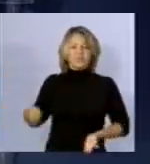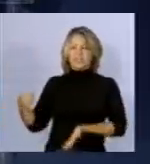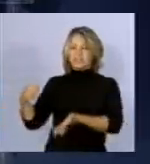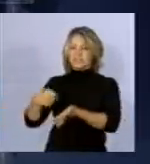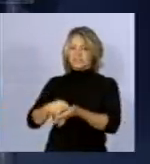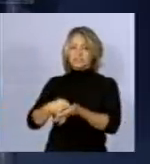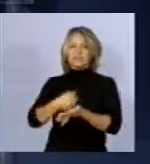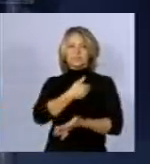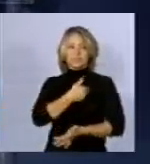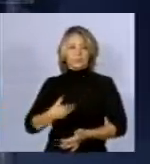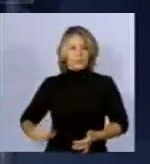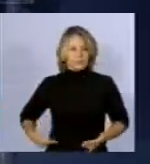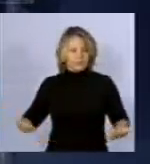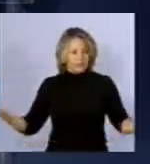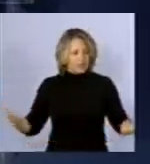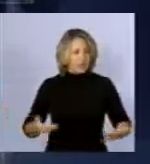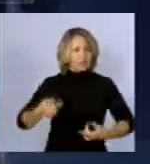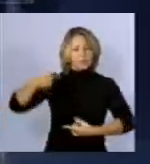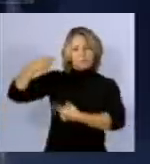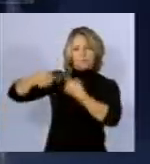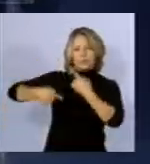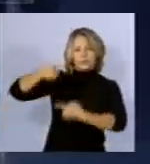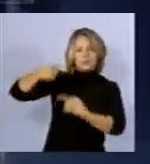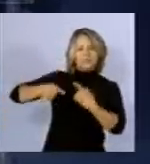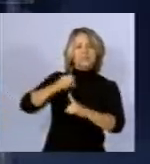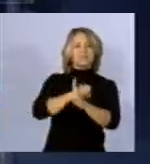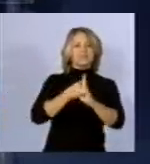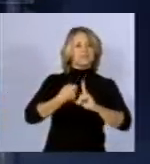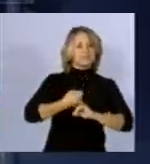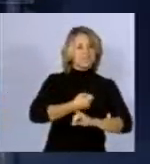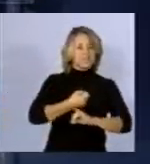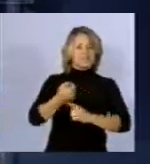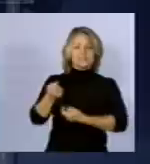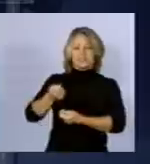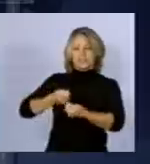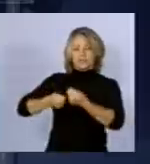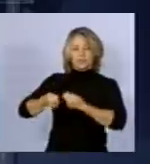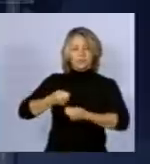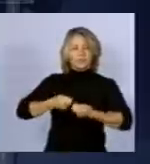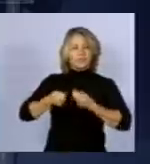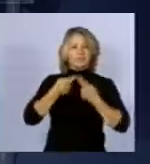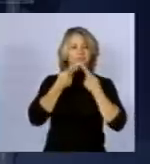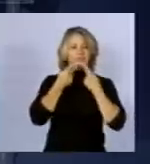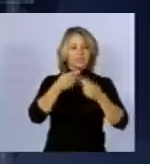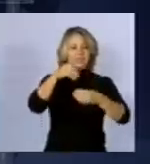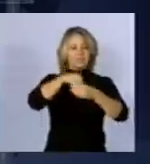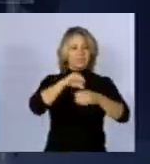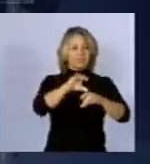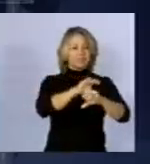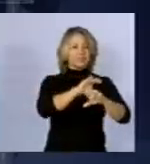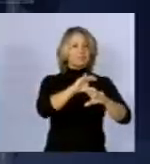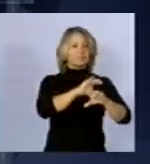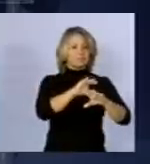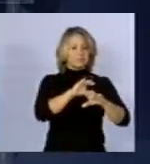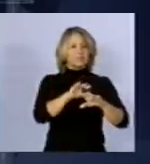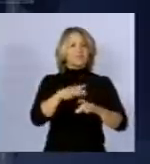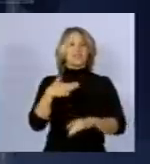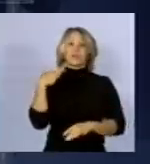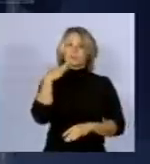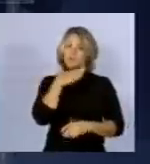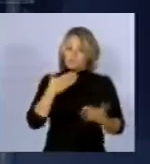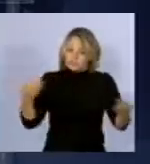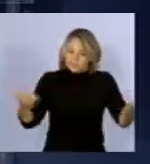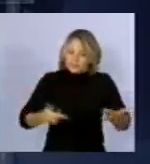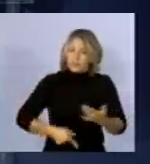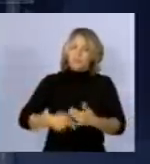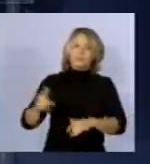desse estado eh políticas sociais e econômicas como Bem dito eh na Constituição e eu acho que esse é